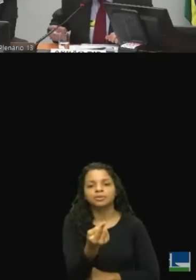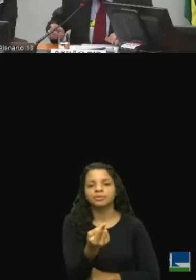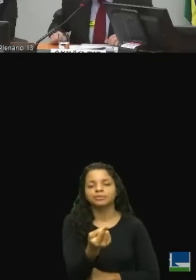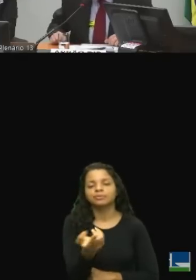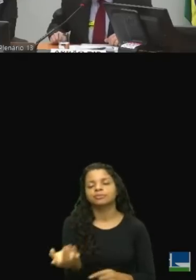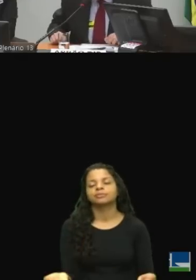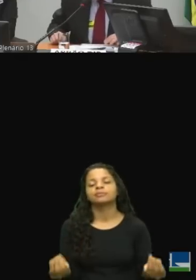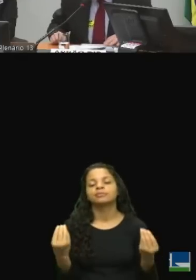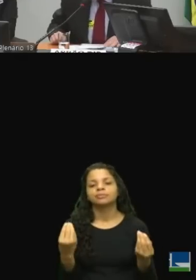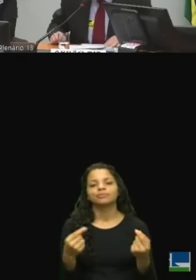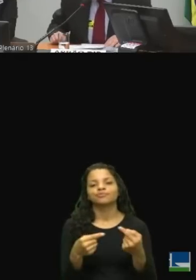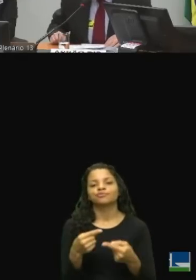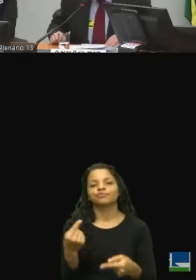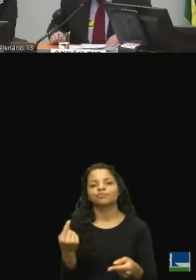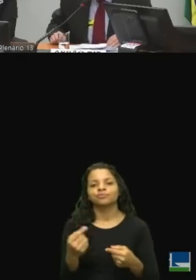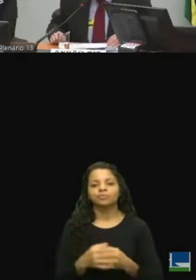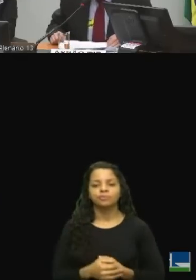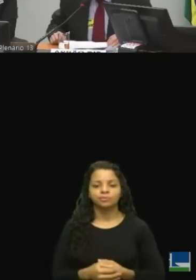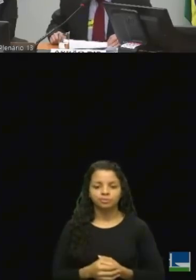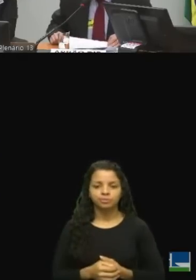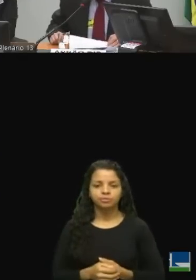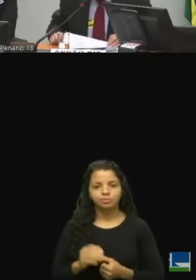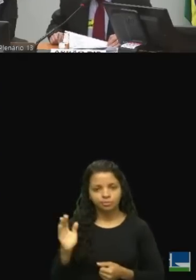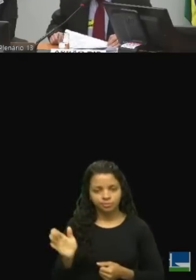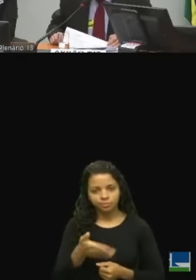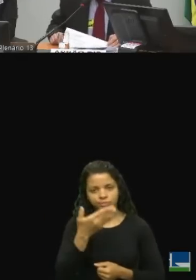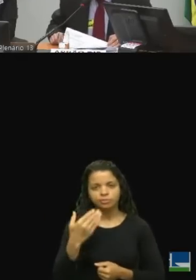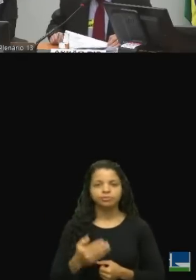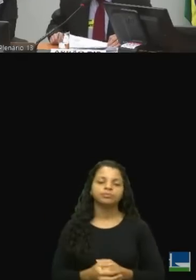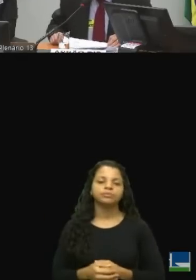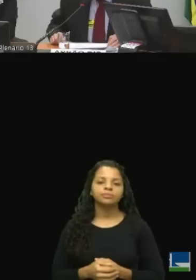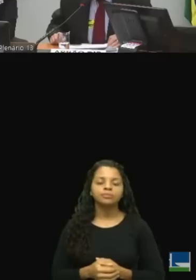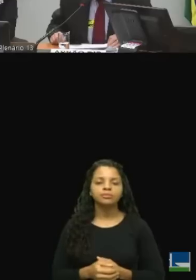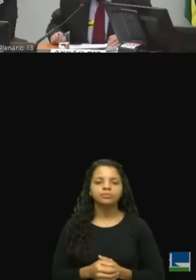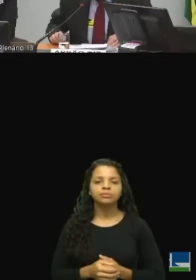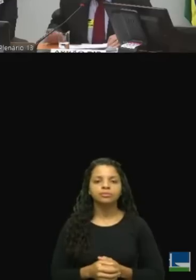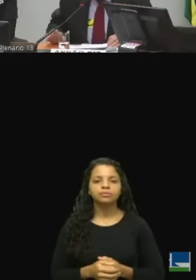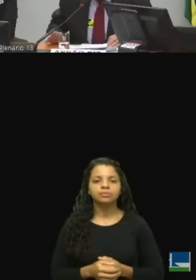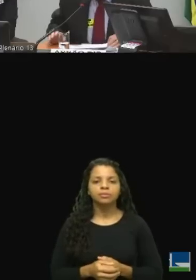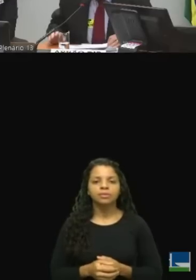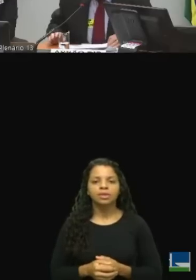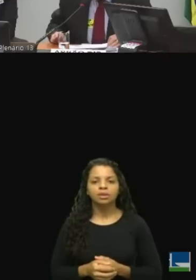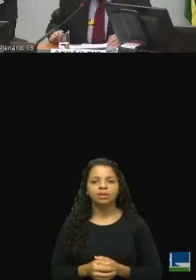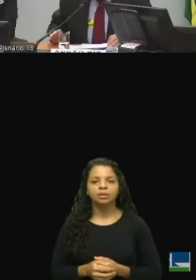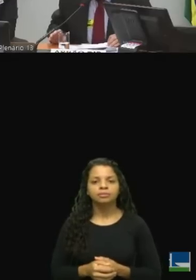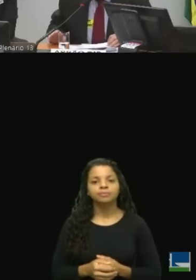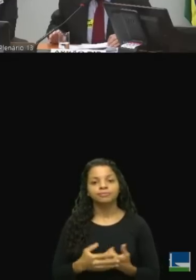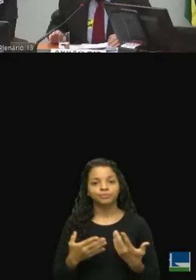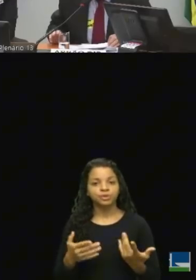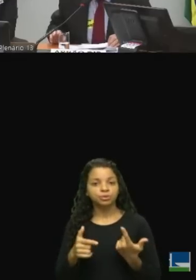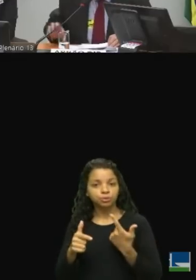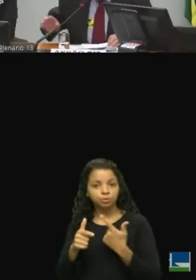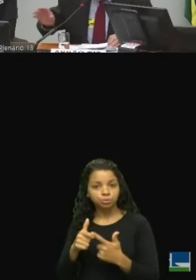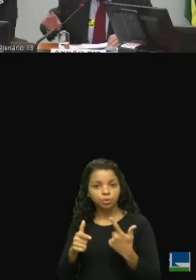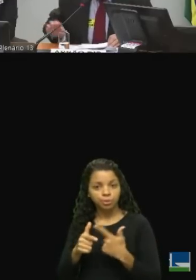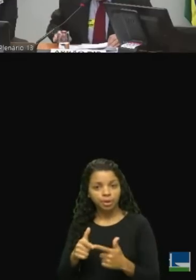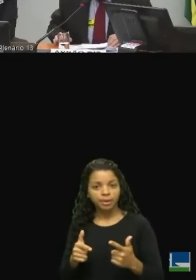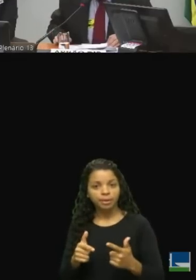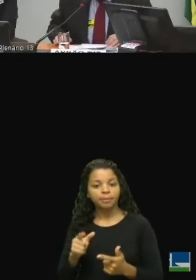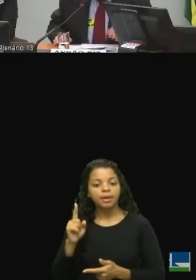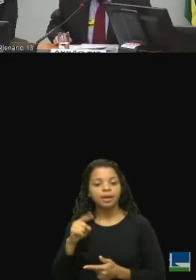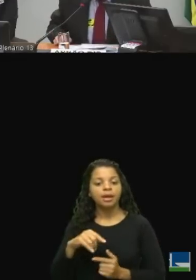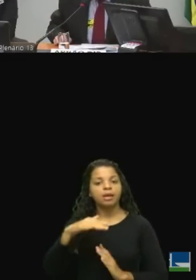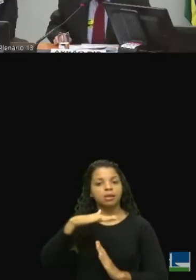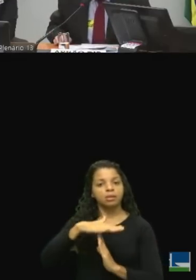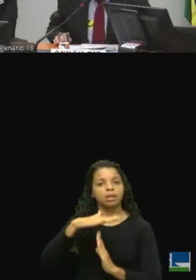Vamos lá. Pode, Ramon, passar para o outro slide, por favor? Então, os problemas que as pessoas têm é o teto